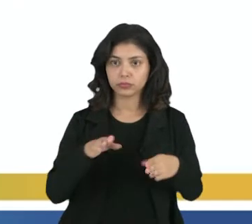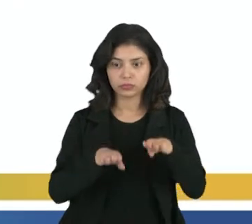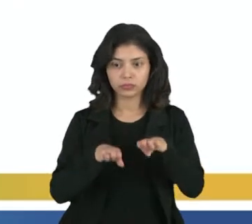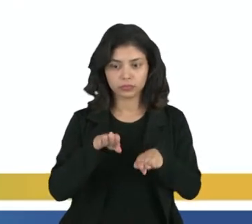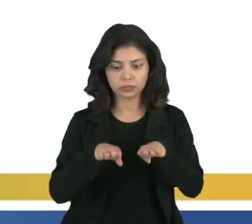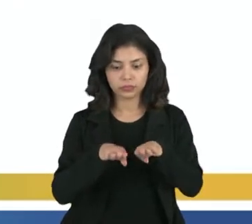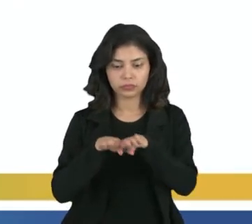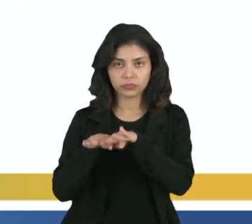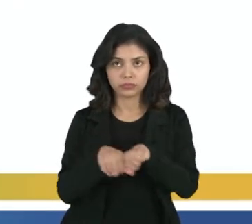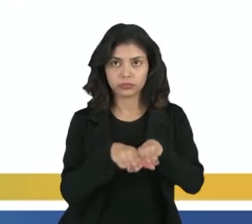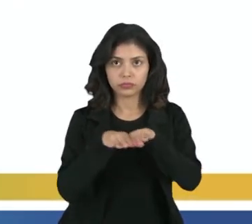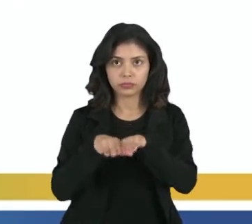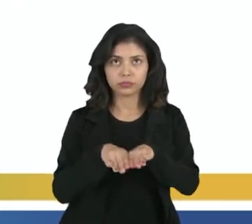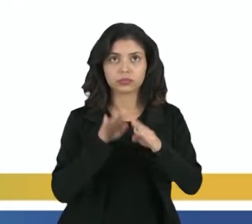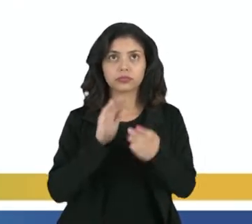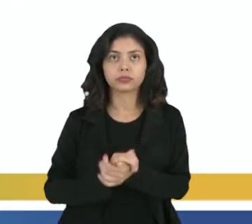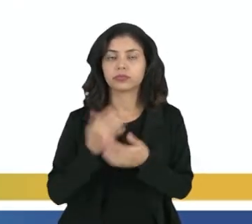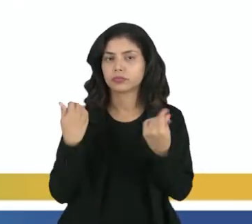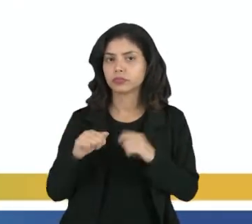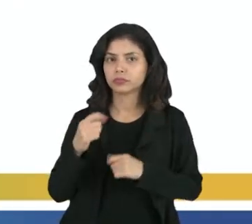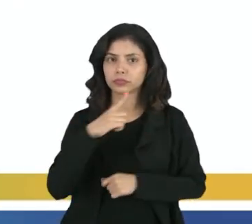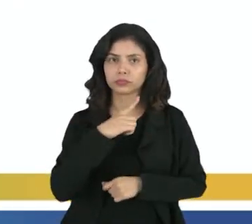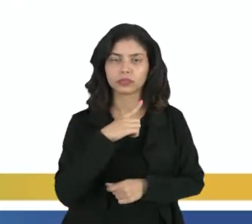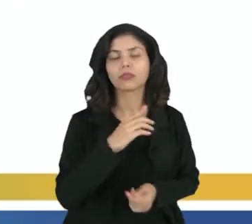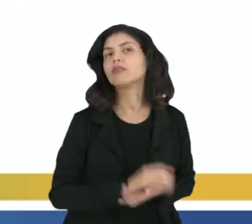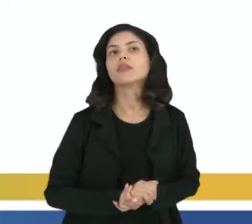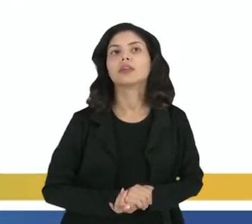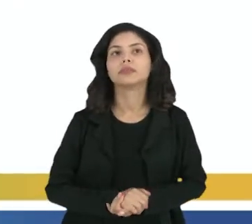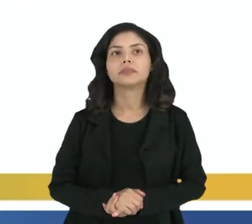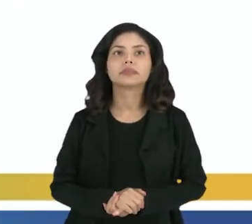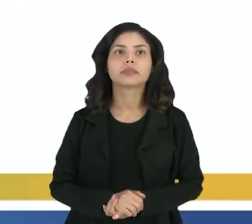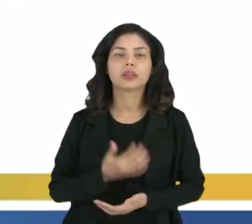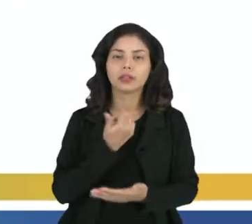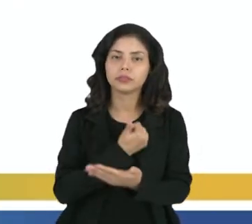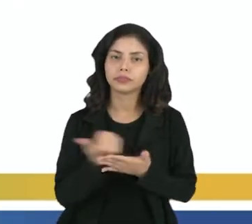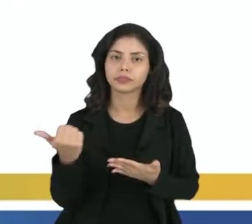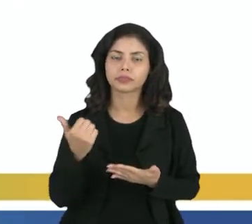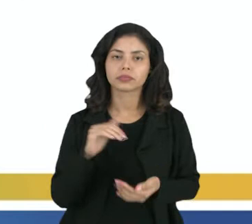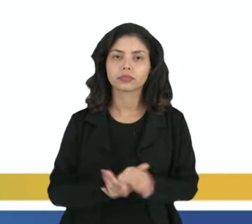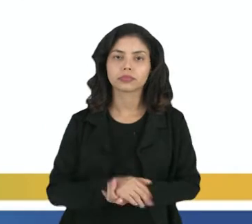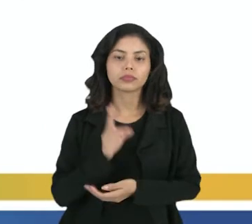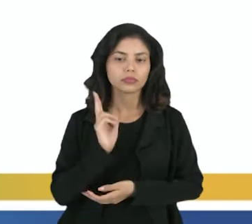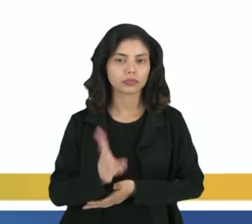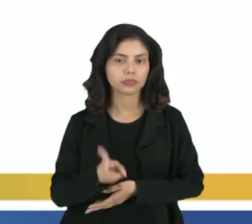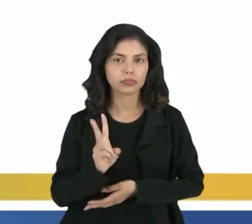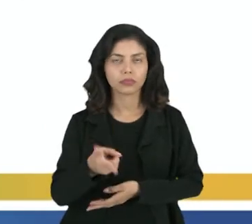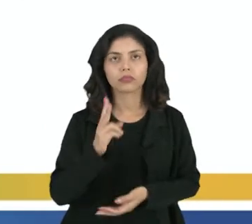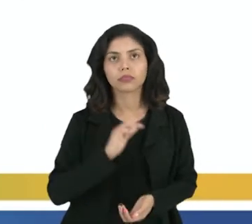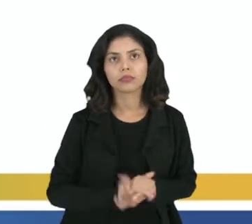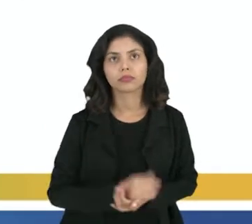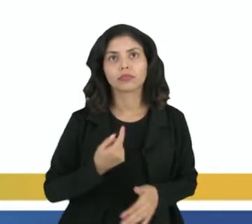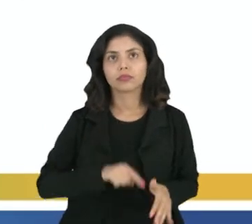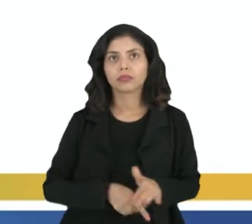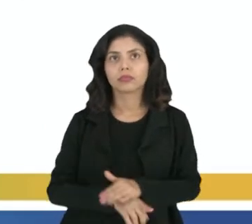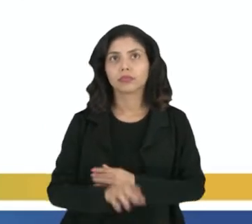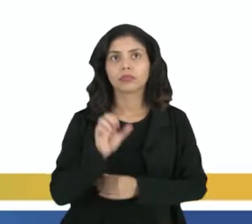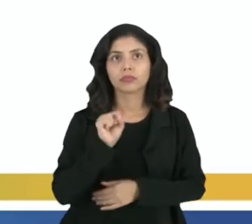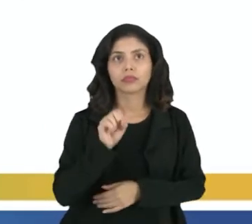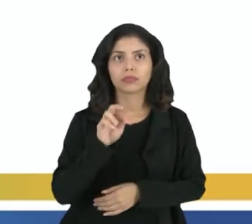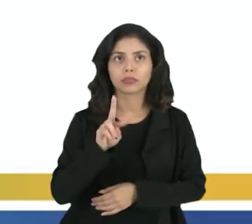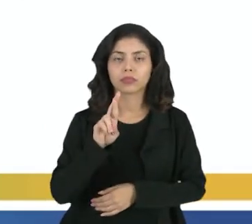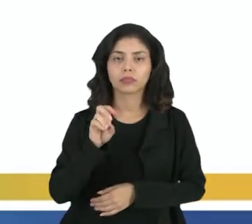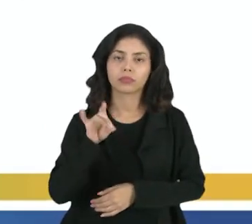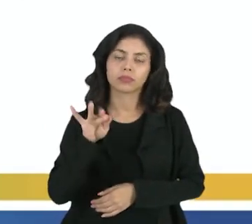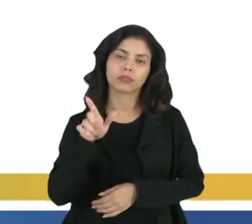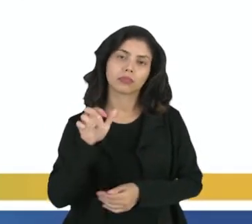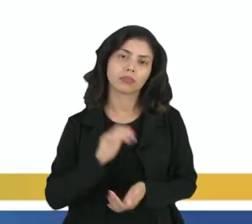como a gente viu na aula passada, é necessário nossas ações diárias dentro dessa sustentabilidade,